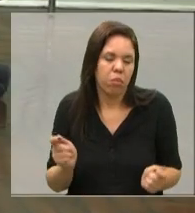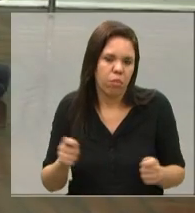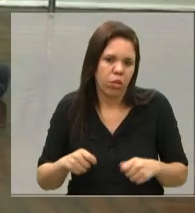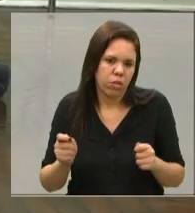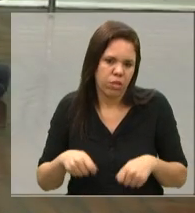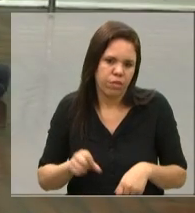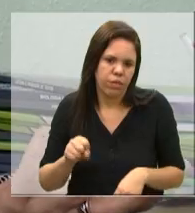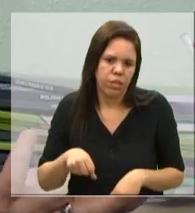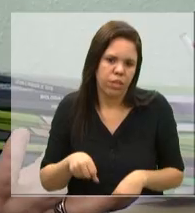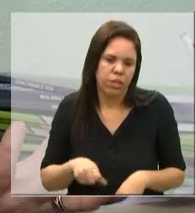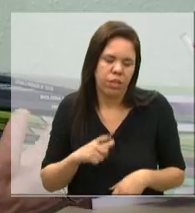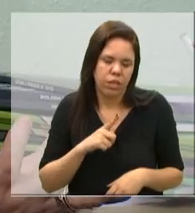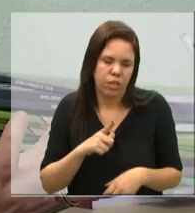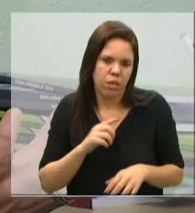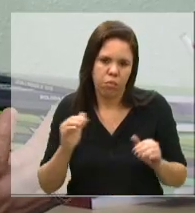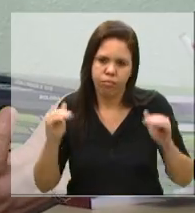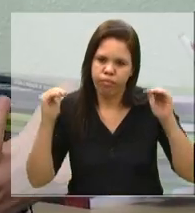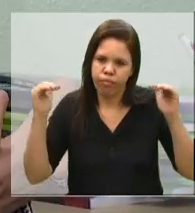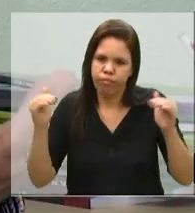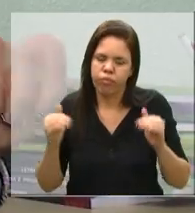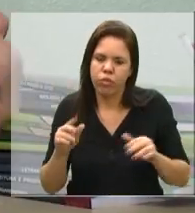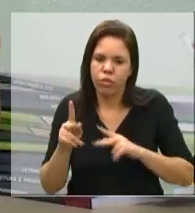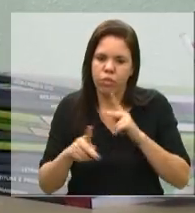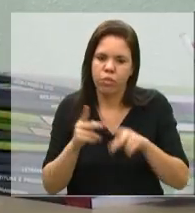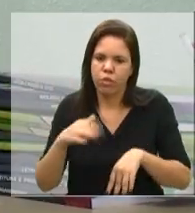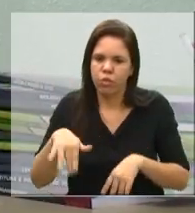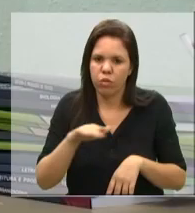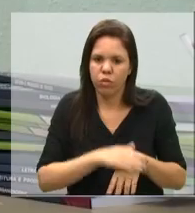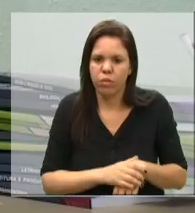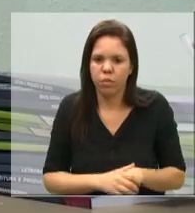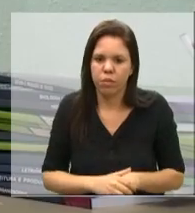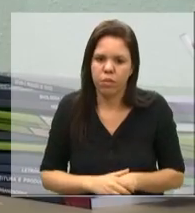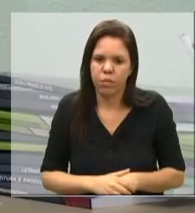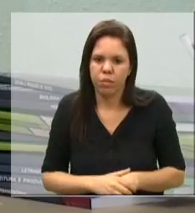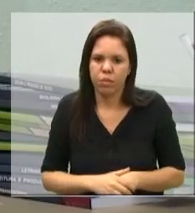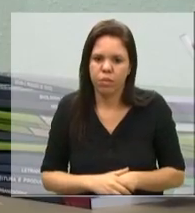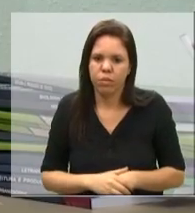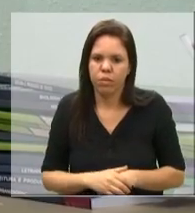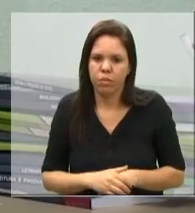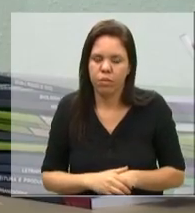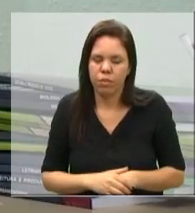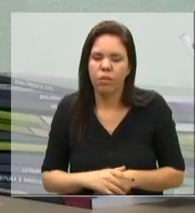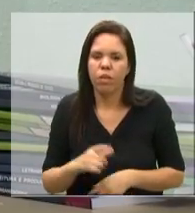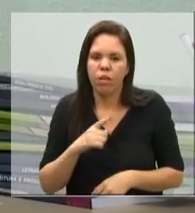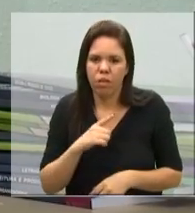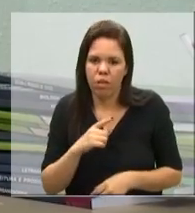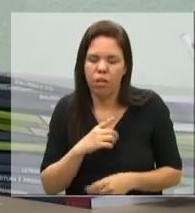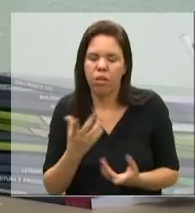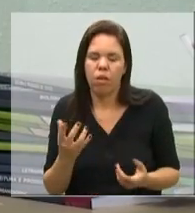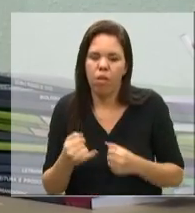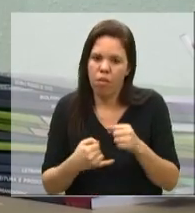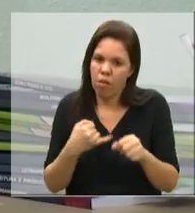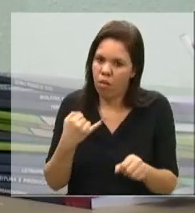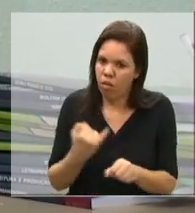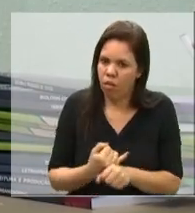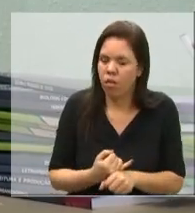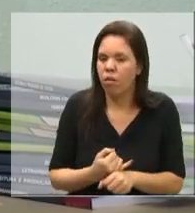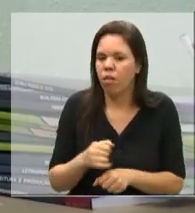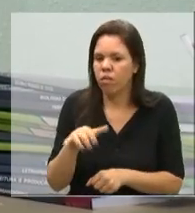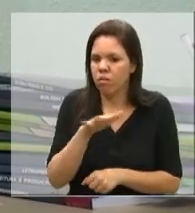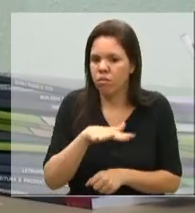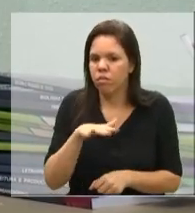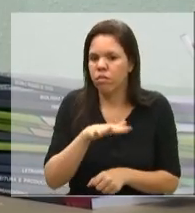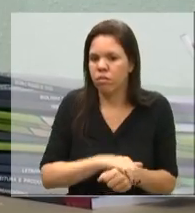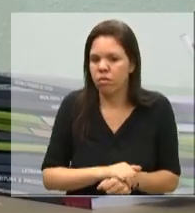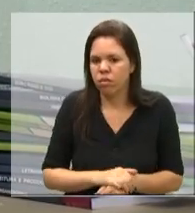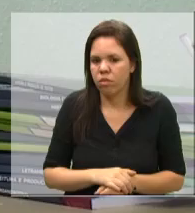possível ter uma grande parcela dessas pessoas mais conectadas ou mais online neste ambiente